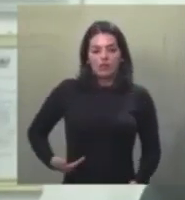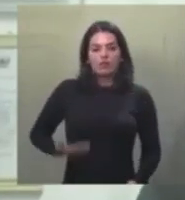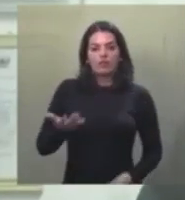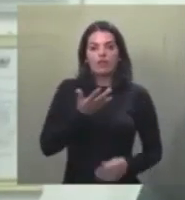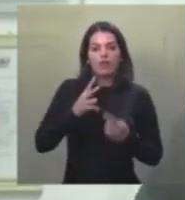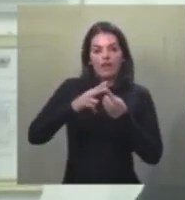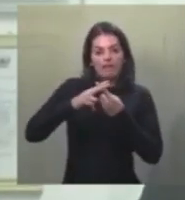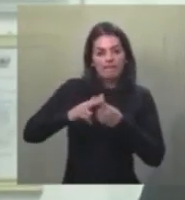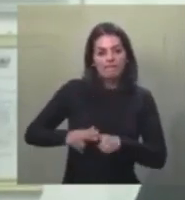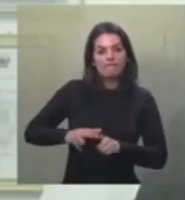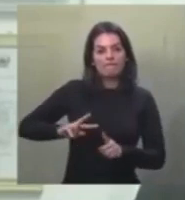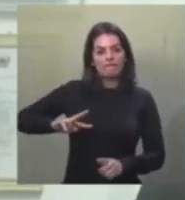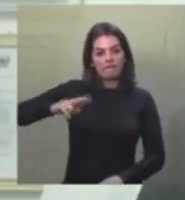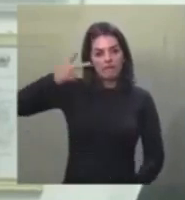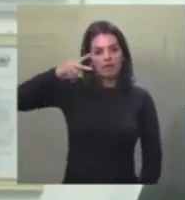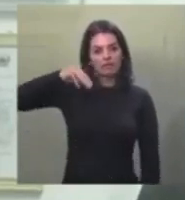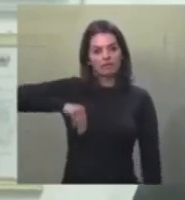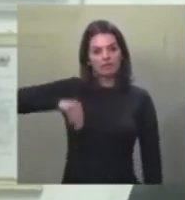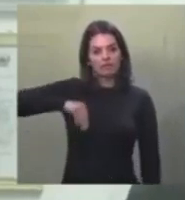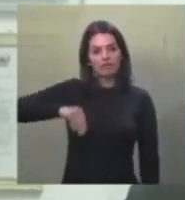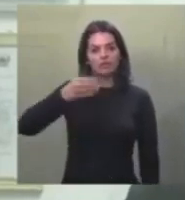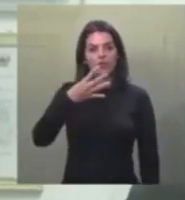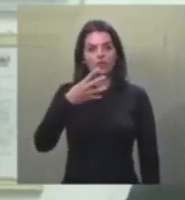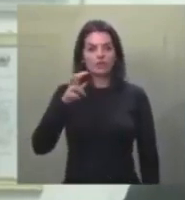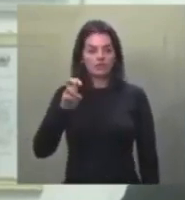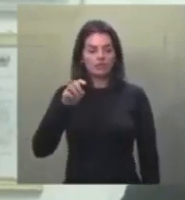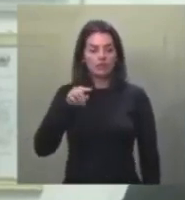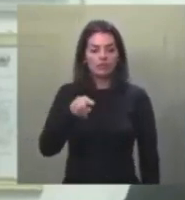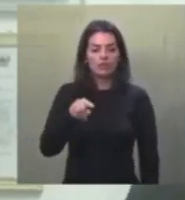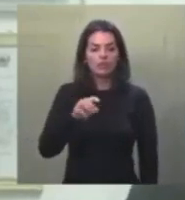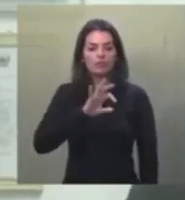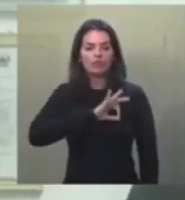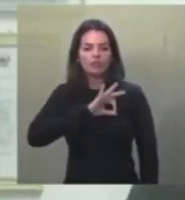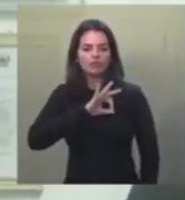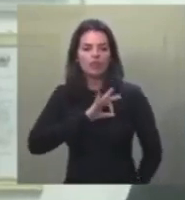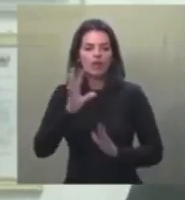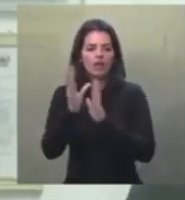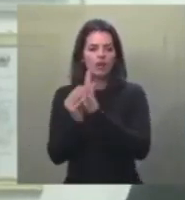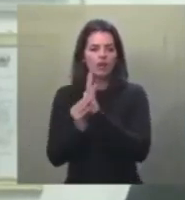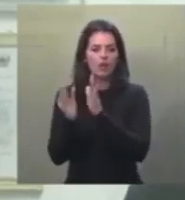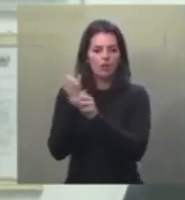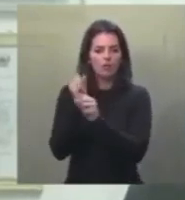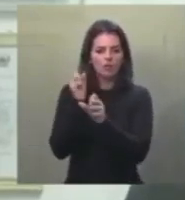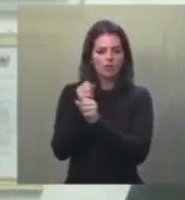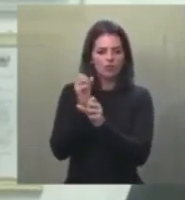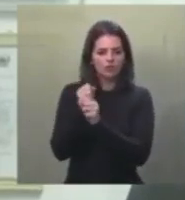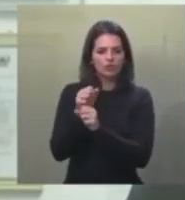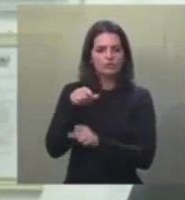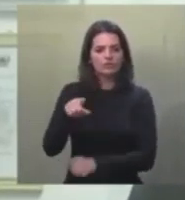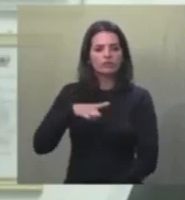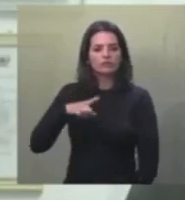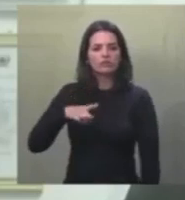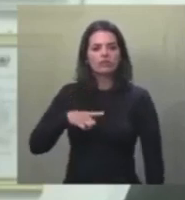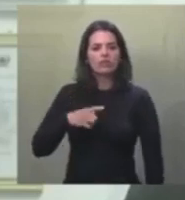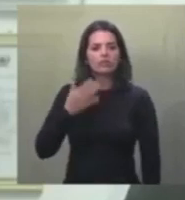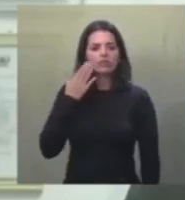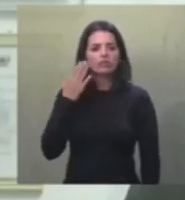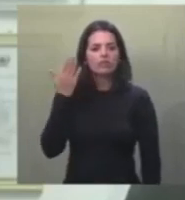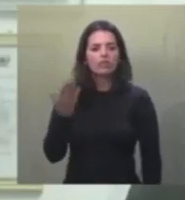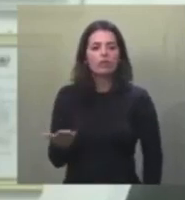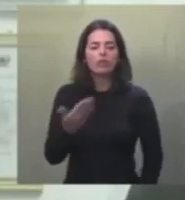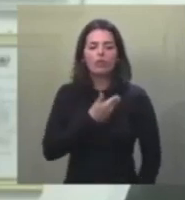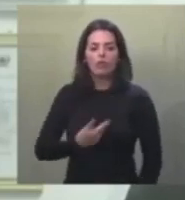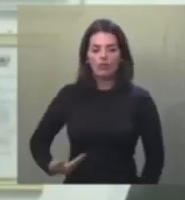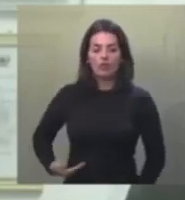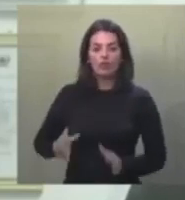bem, esse orçamento do governo Bolsonaro tem a cara do governo e não a cara que o Brasil precisa. O